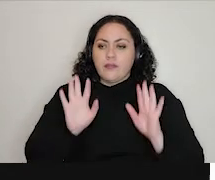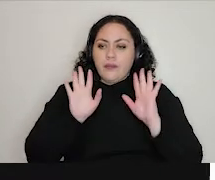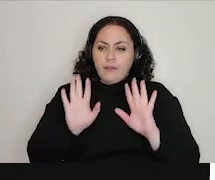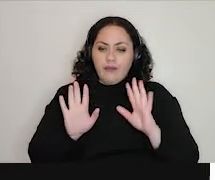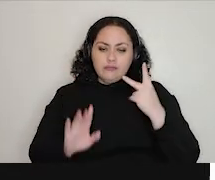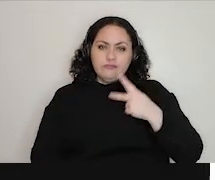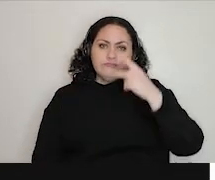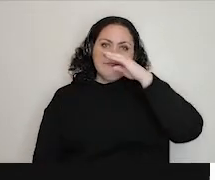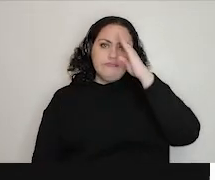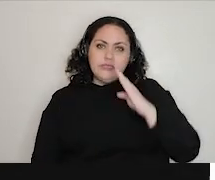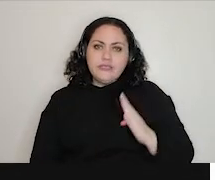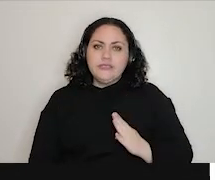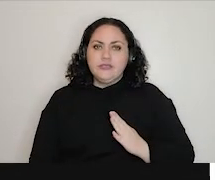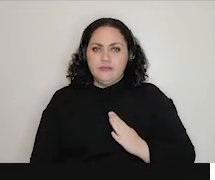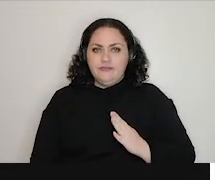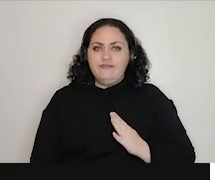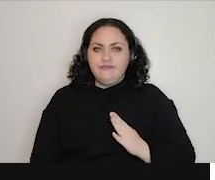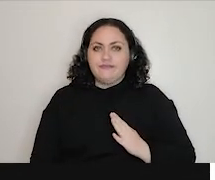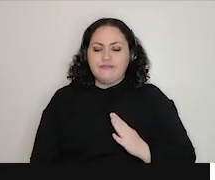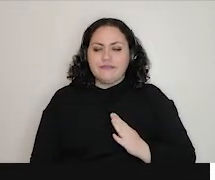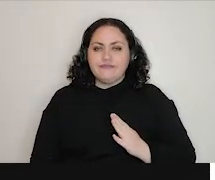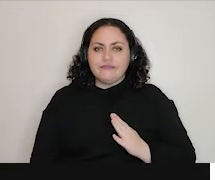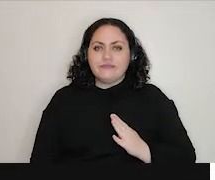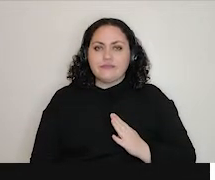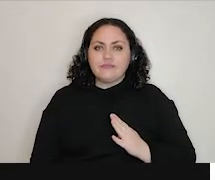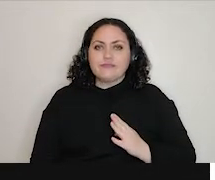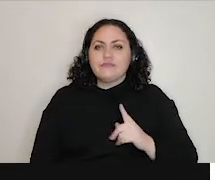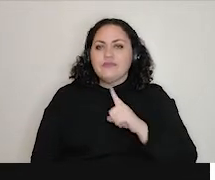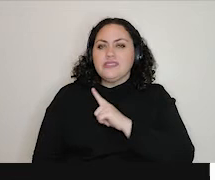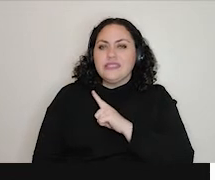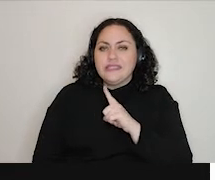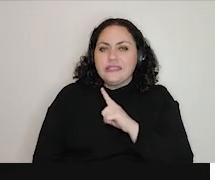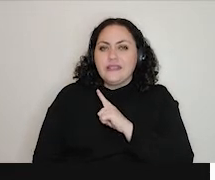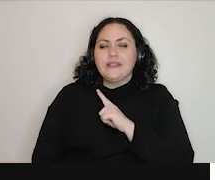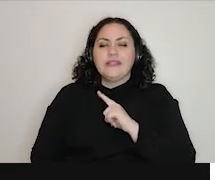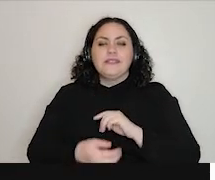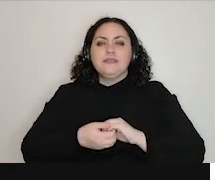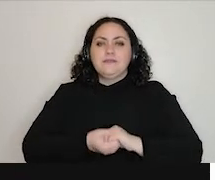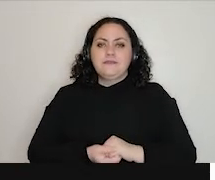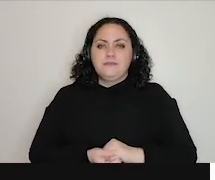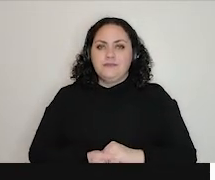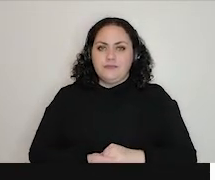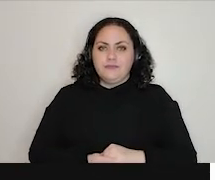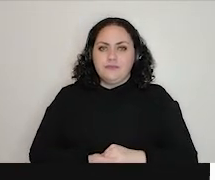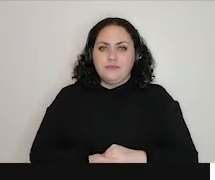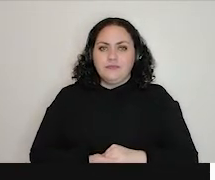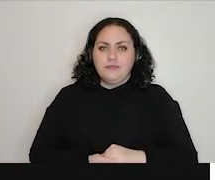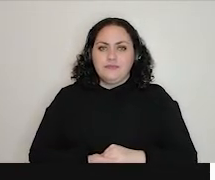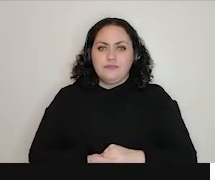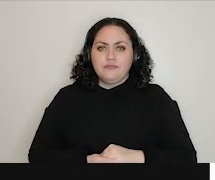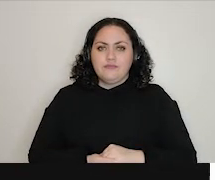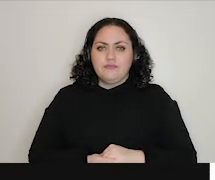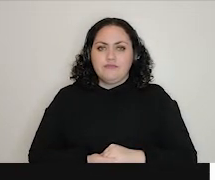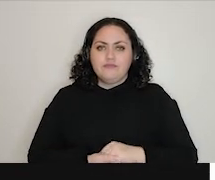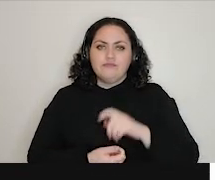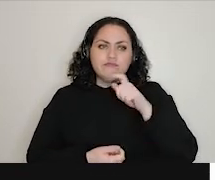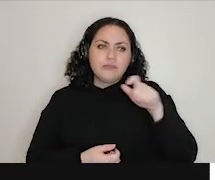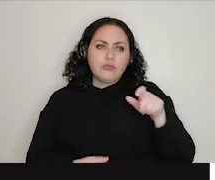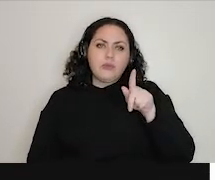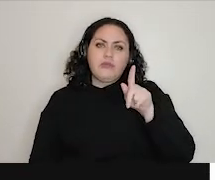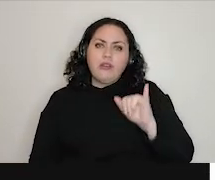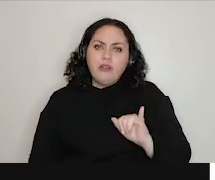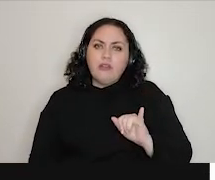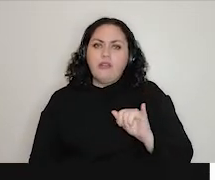né, mas o cenário no Brasil, né, o cenário que compõe o